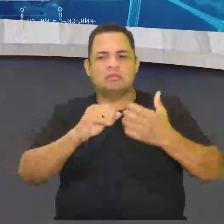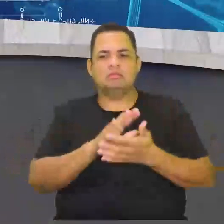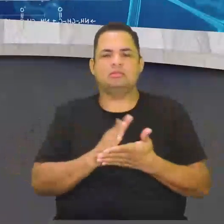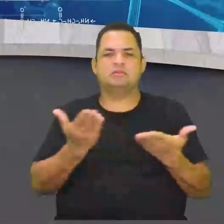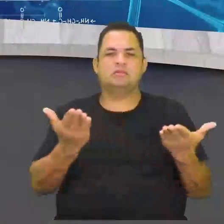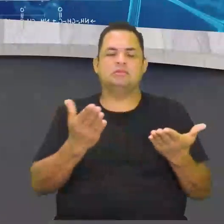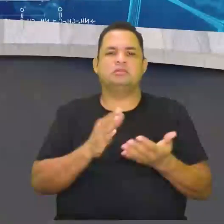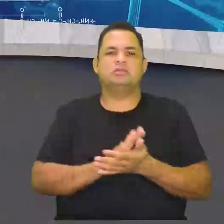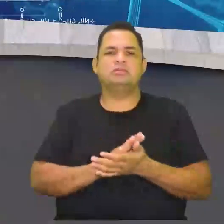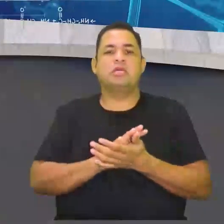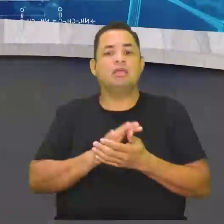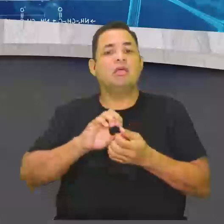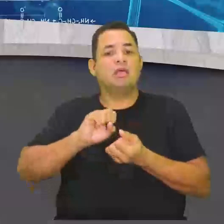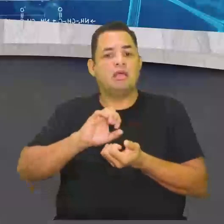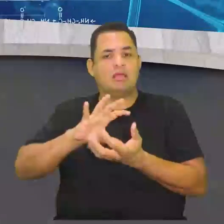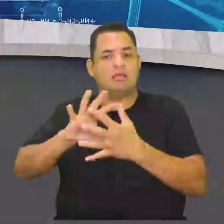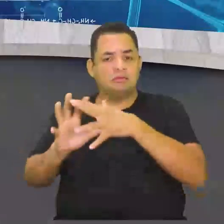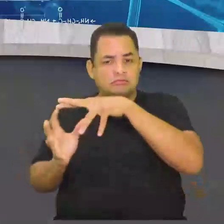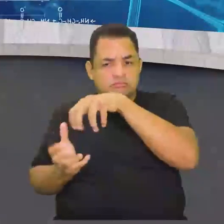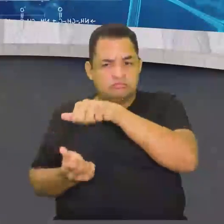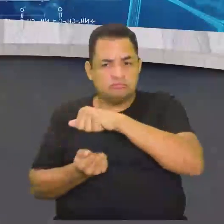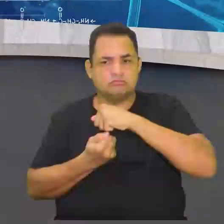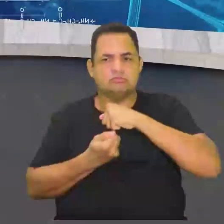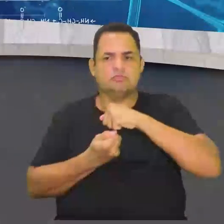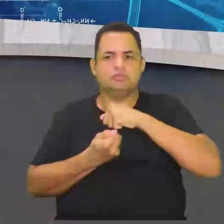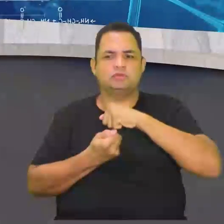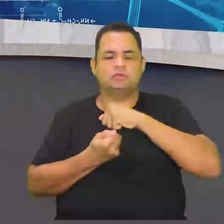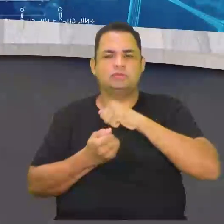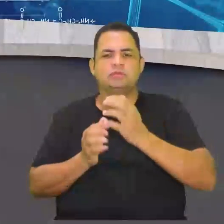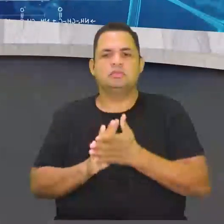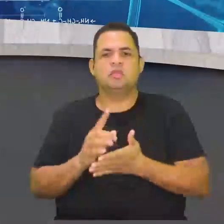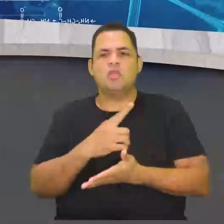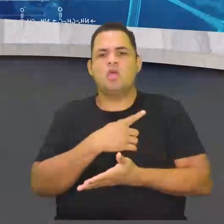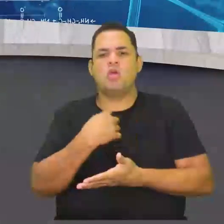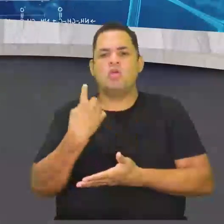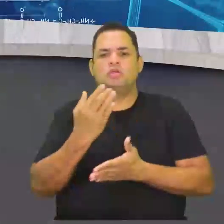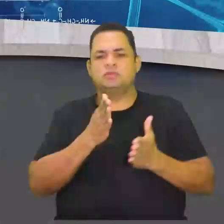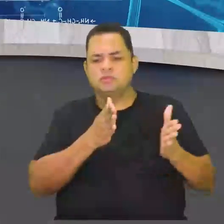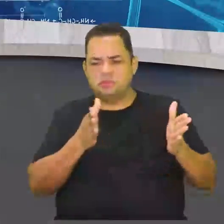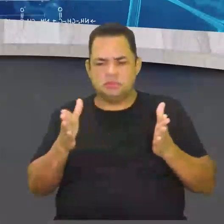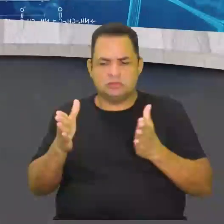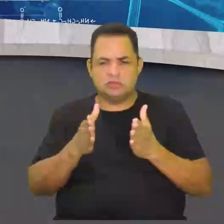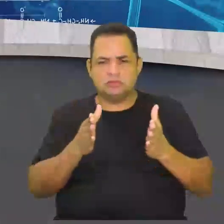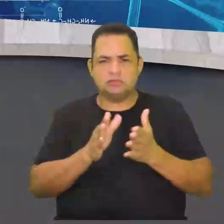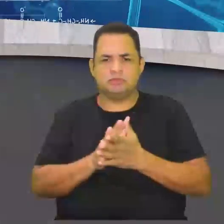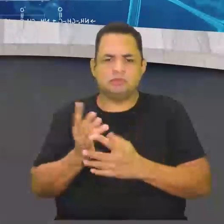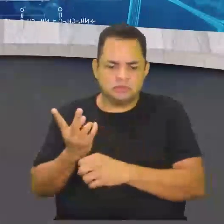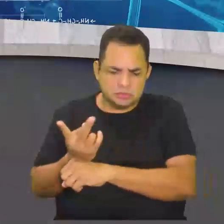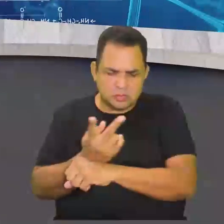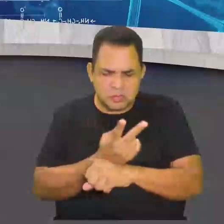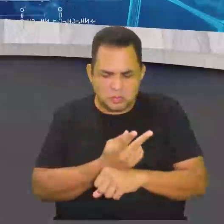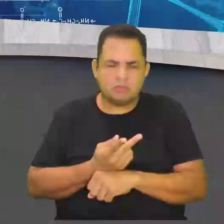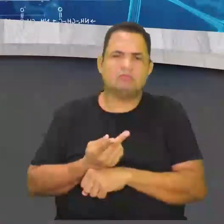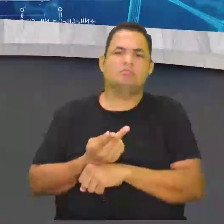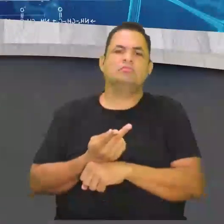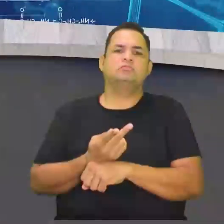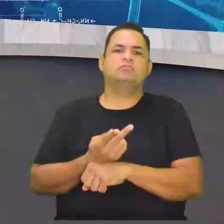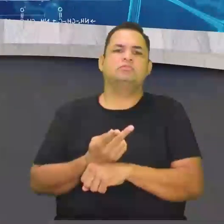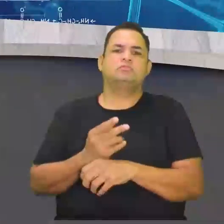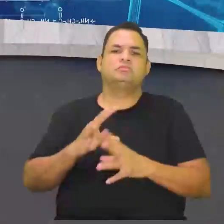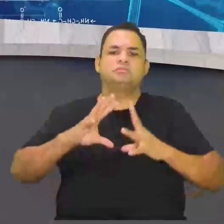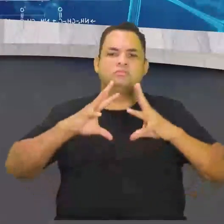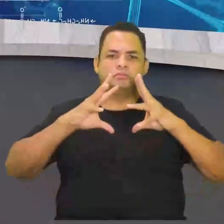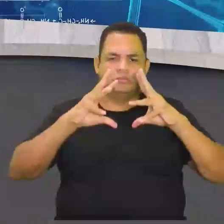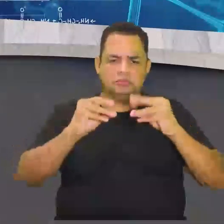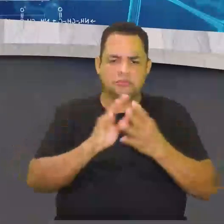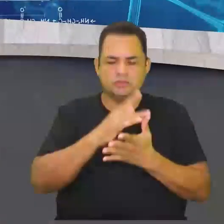de sustentabilidade. A gente vive num período onde nós buscamos isso. E se